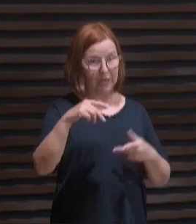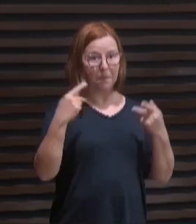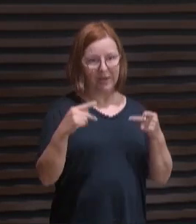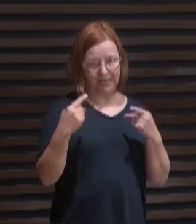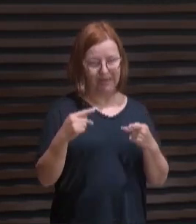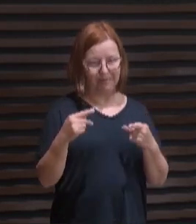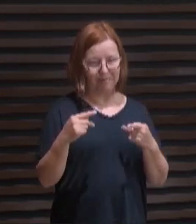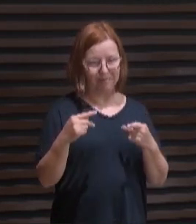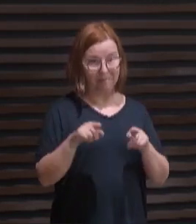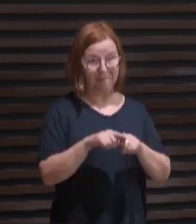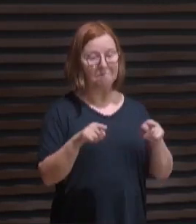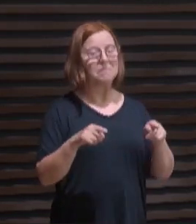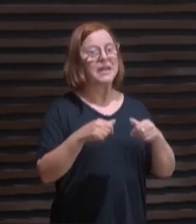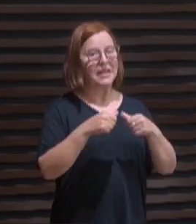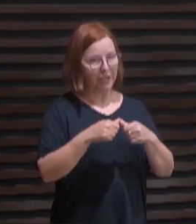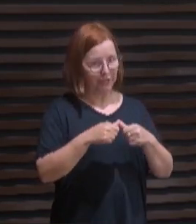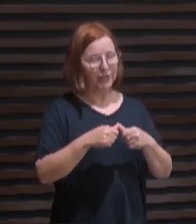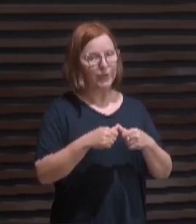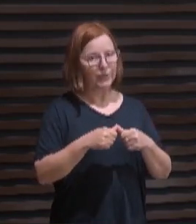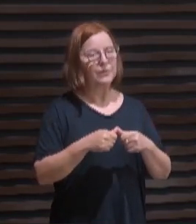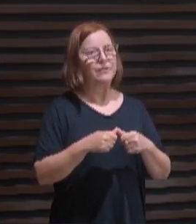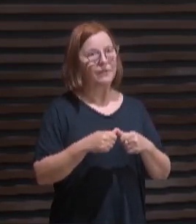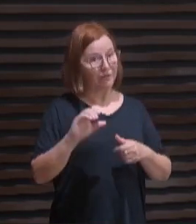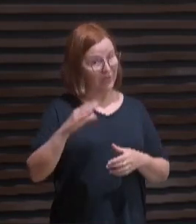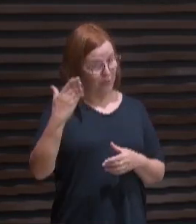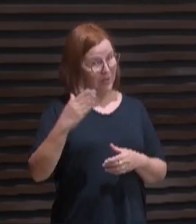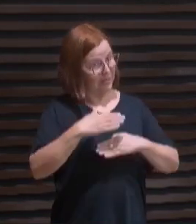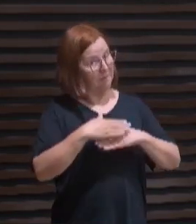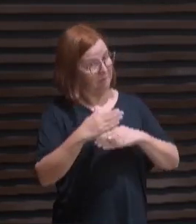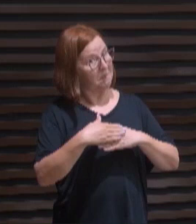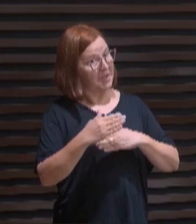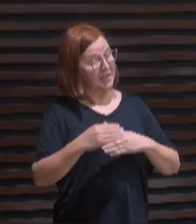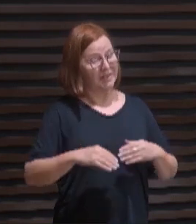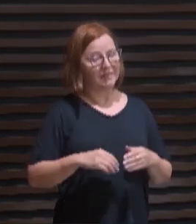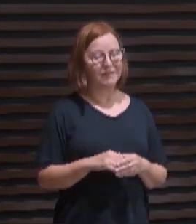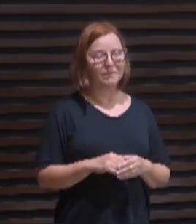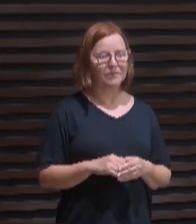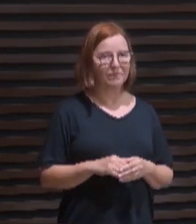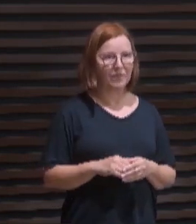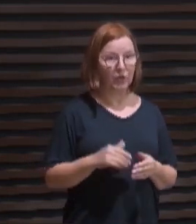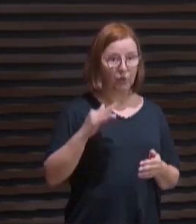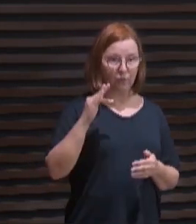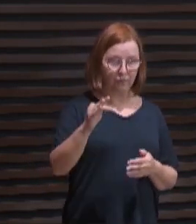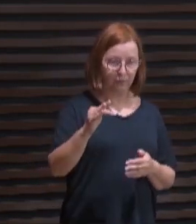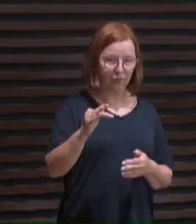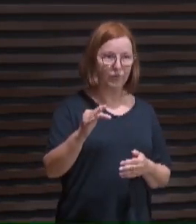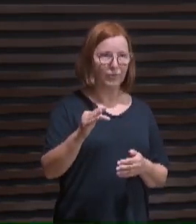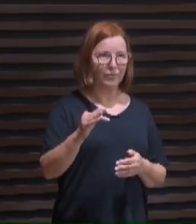crescer. E possivelmente nós aqui vamos ter dificuldades de algum tempo mais de